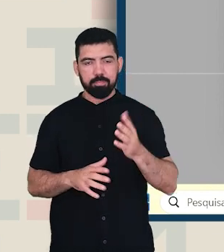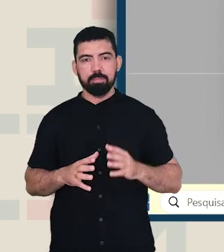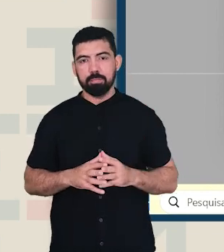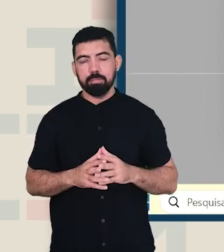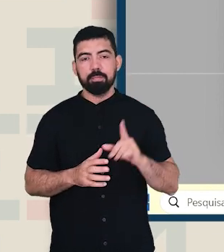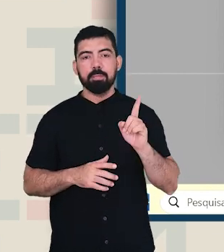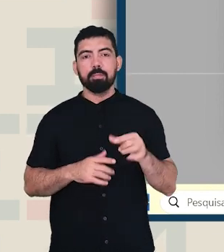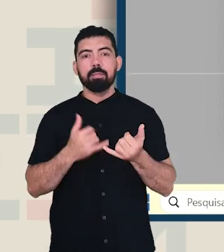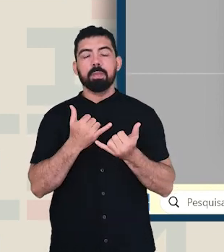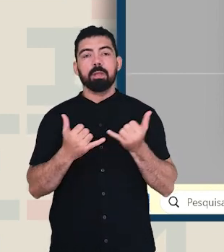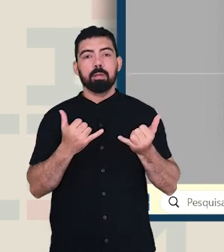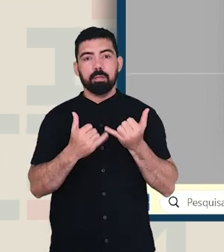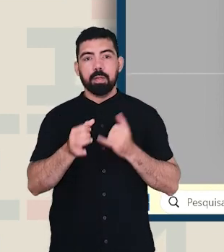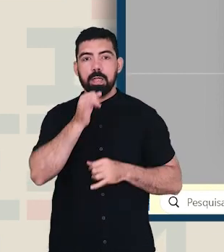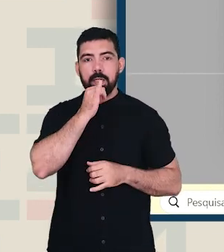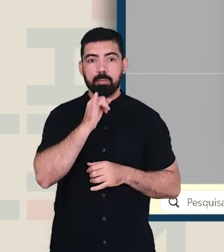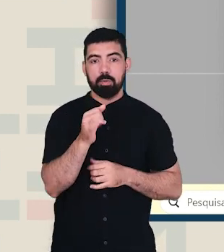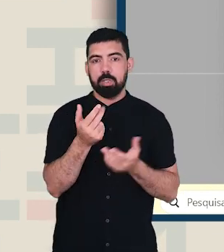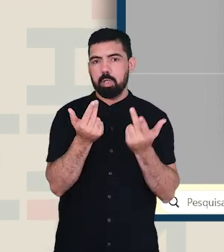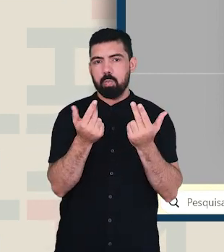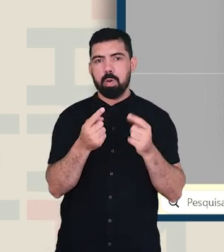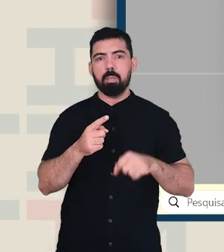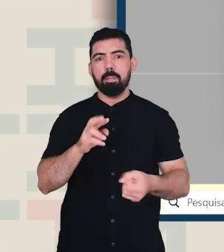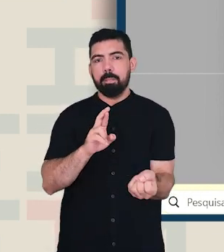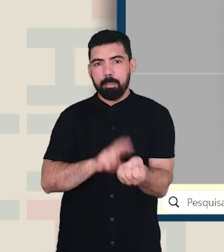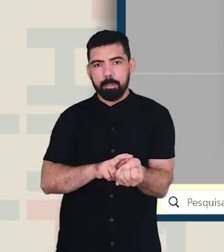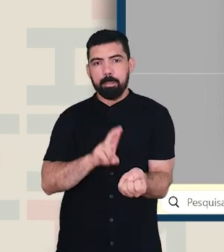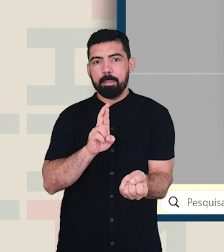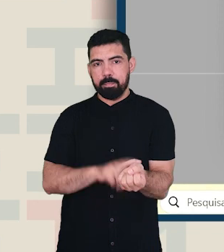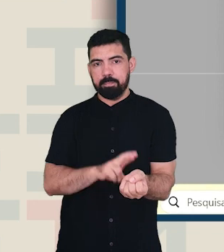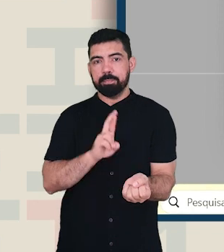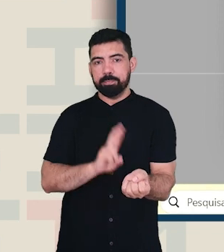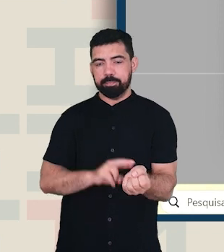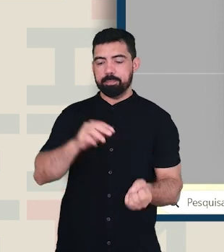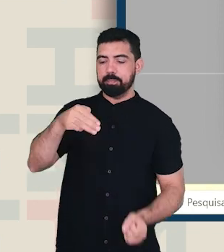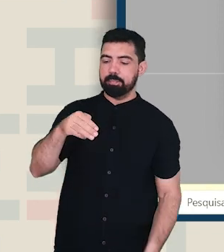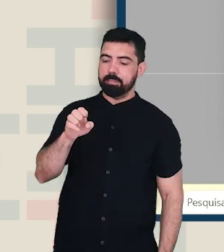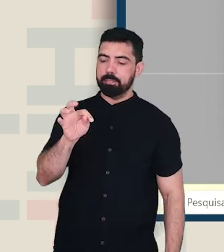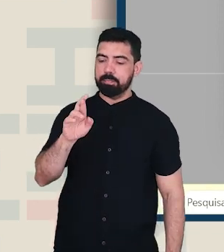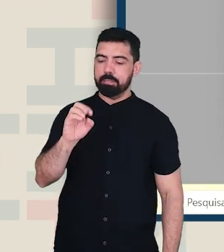como um metrônomo e este